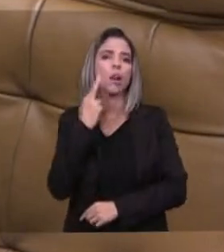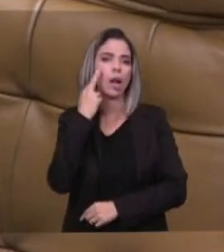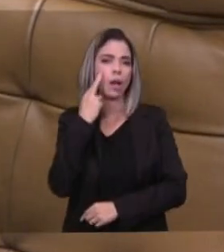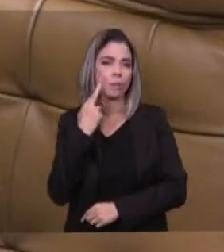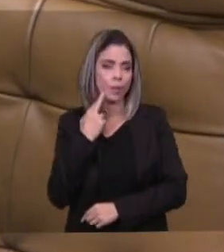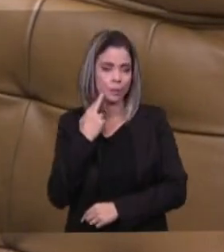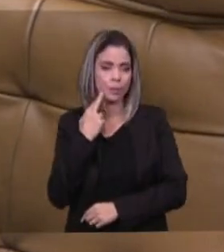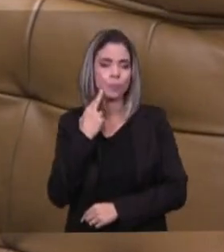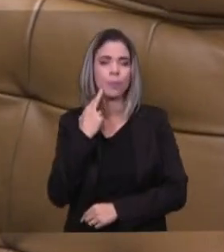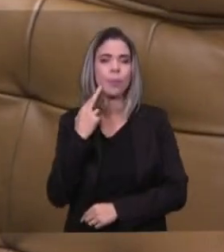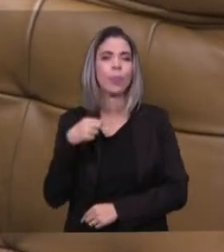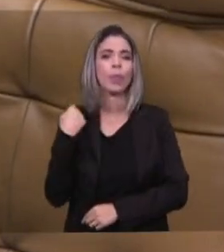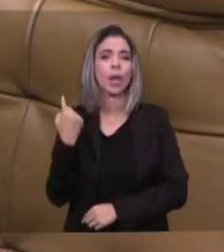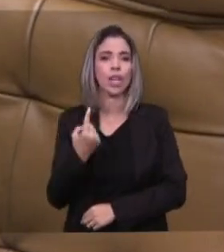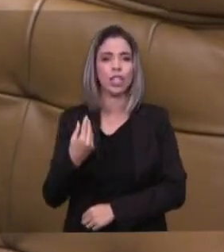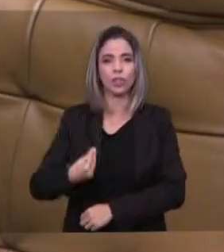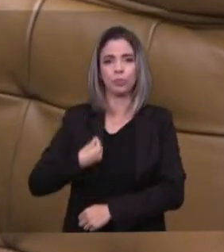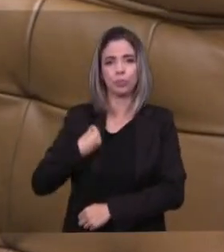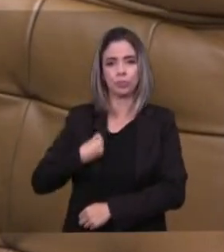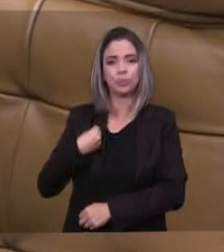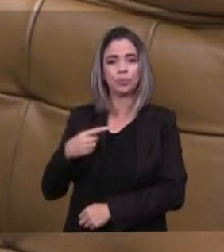Estivemos